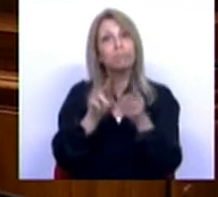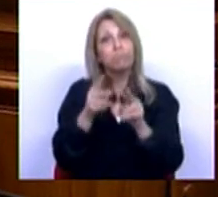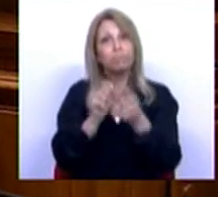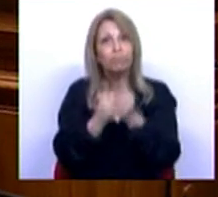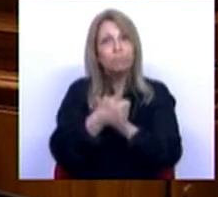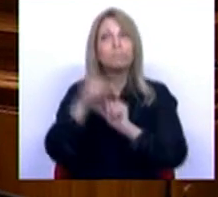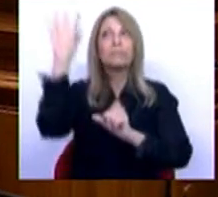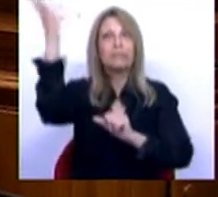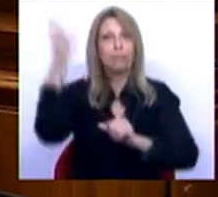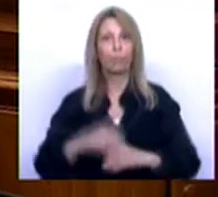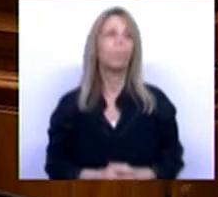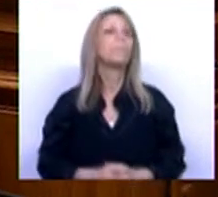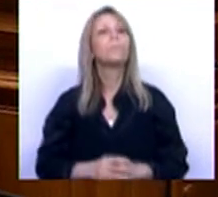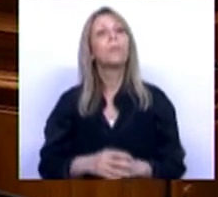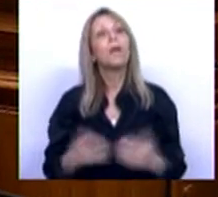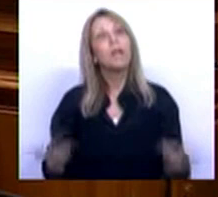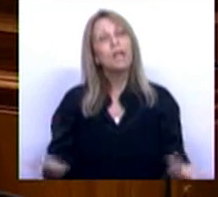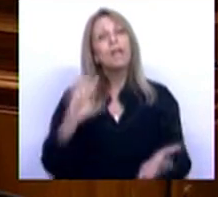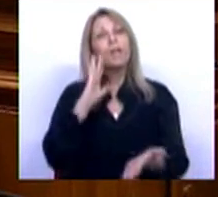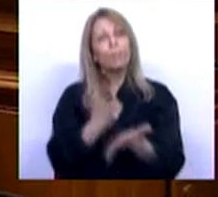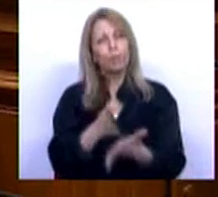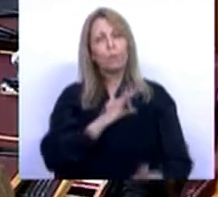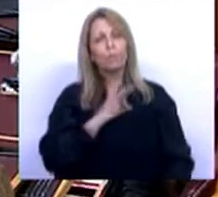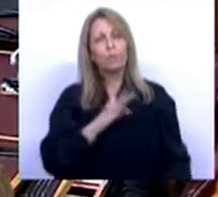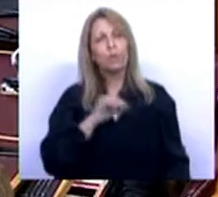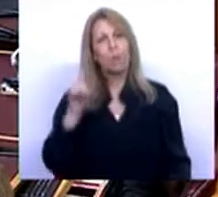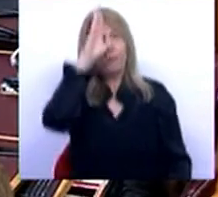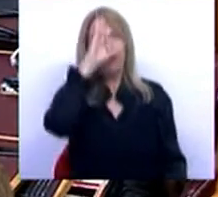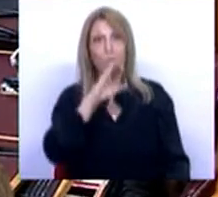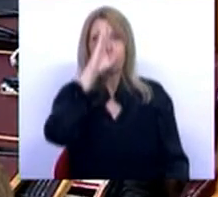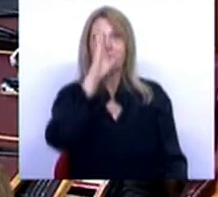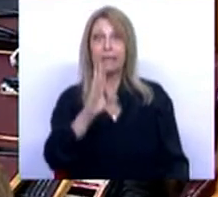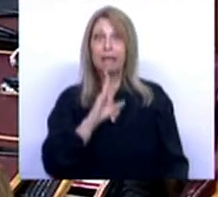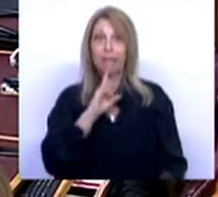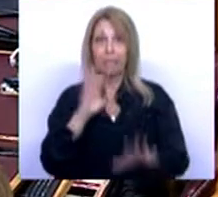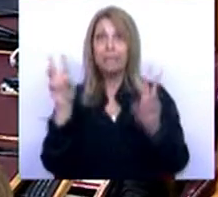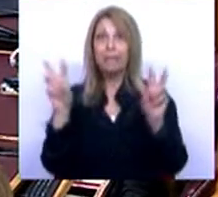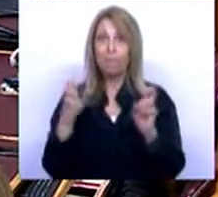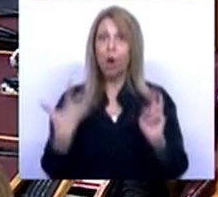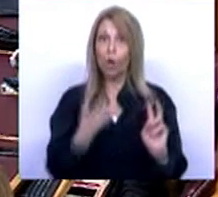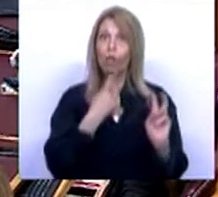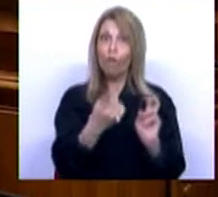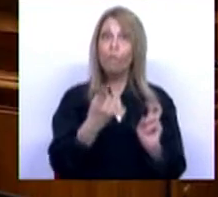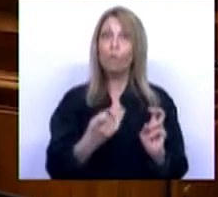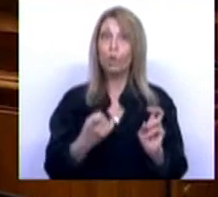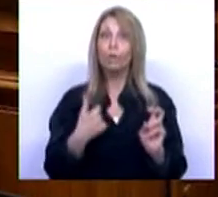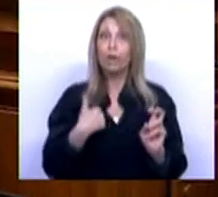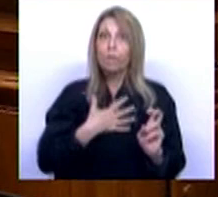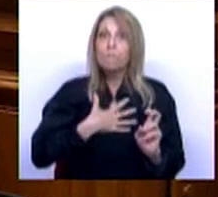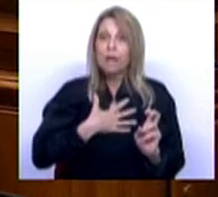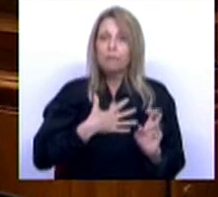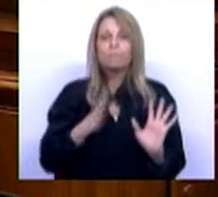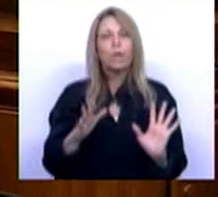Sr. Primeiro-Ministro, como sabe, este é um tema que me é muito caro e eu gostaria não de lhe colocar uma questão, mas apenas